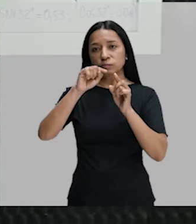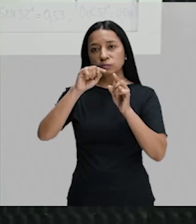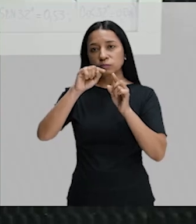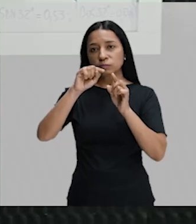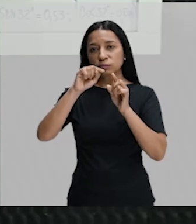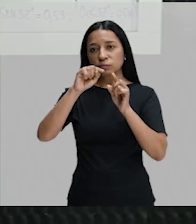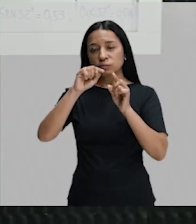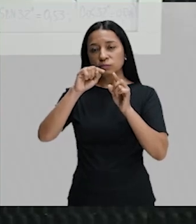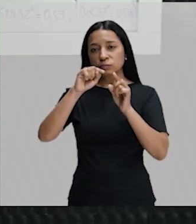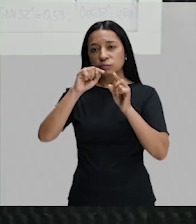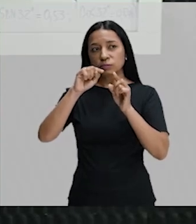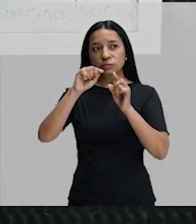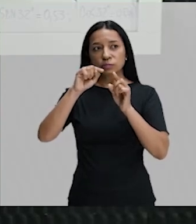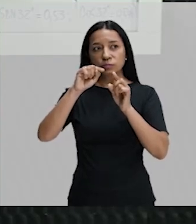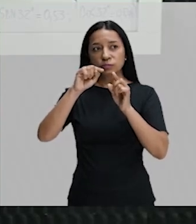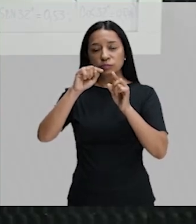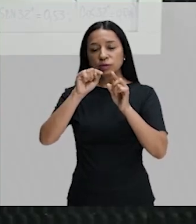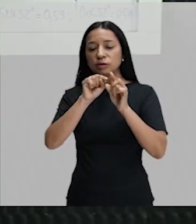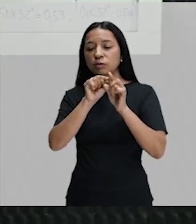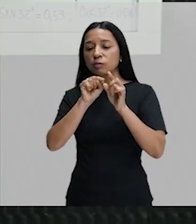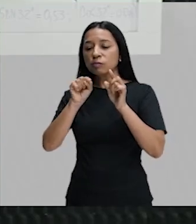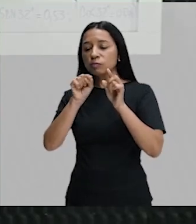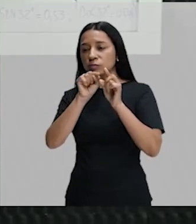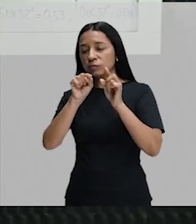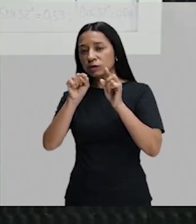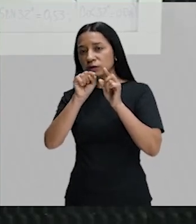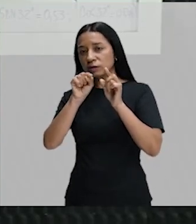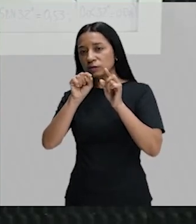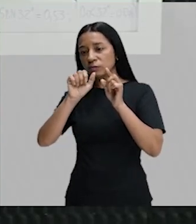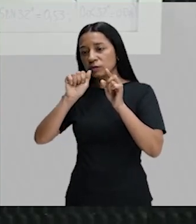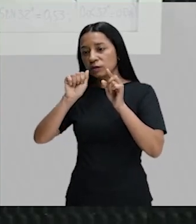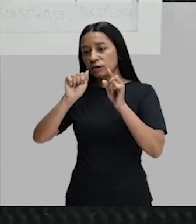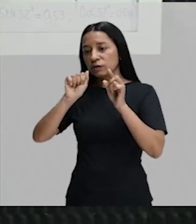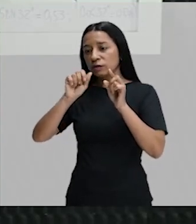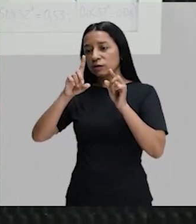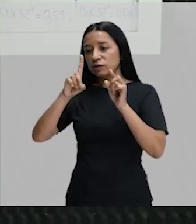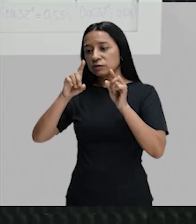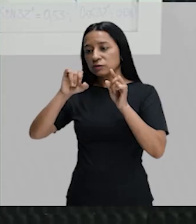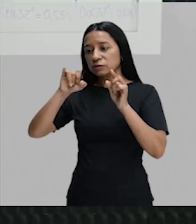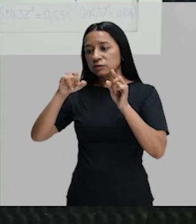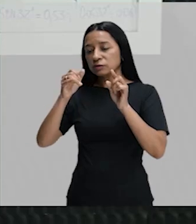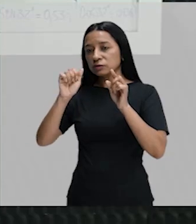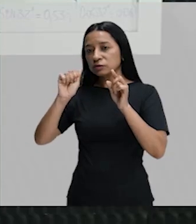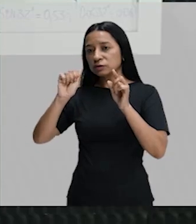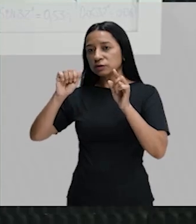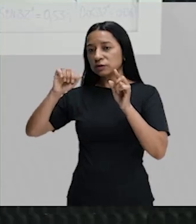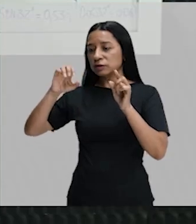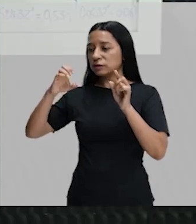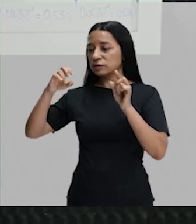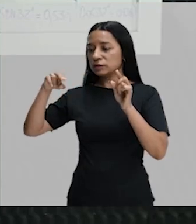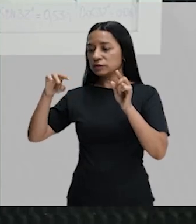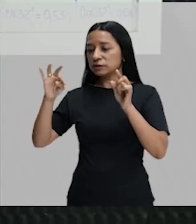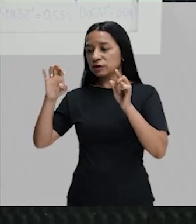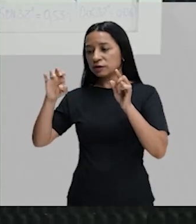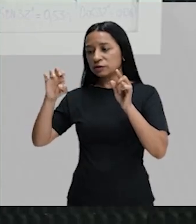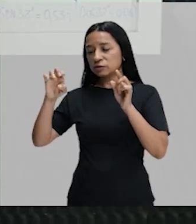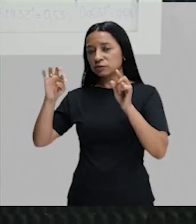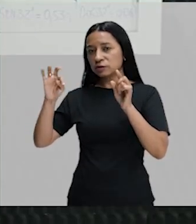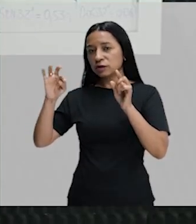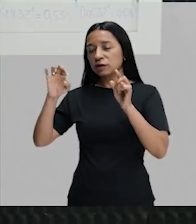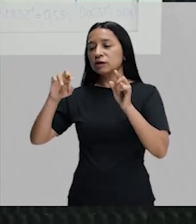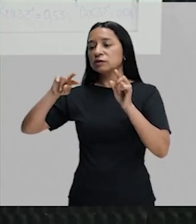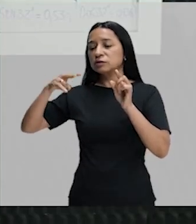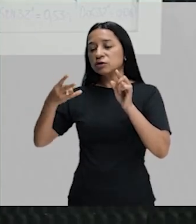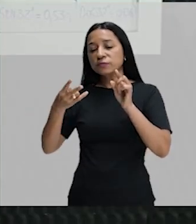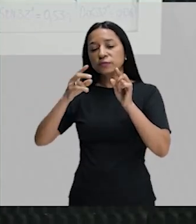O cateto que está ao lado dele, ó, ele está adjacente. A palavra adjacência quer dizer ao lado. Então, esse cateto que